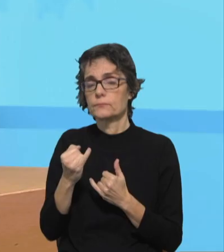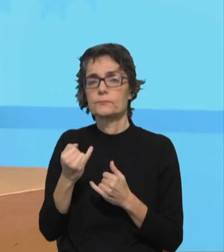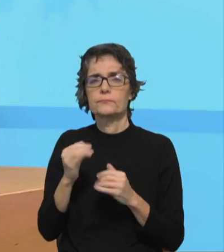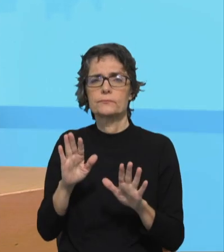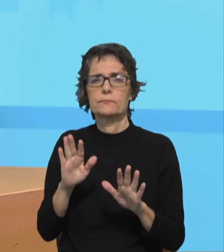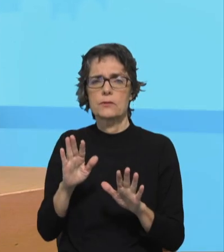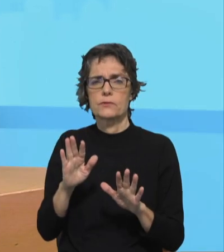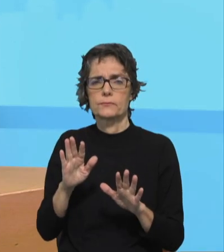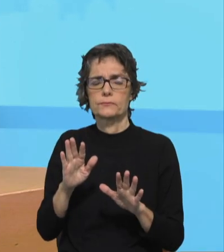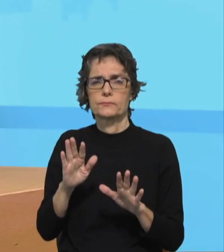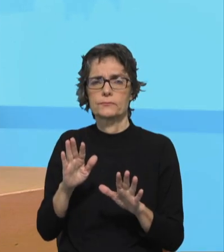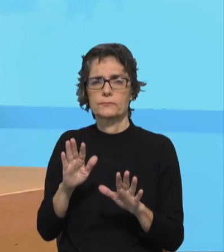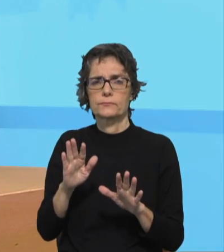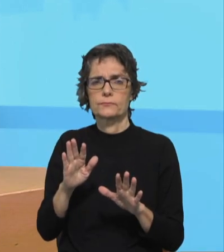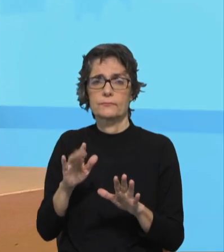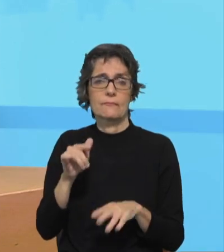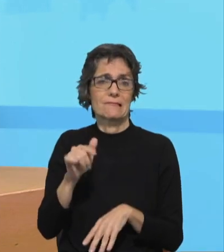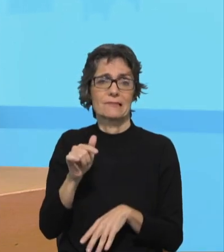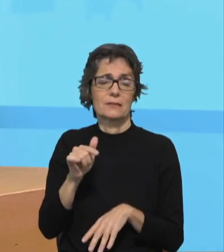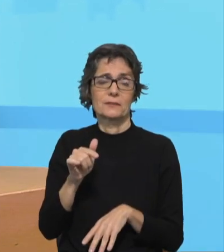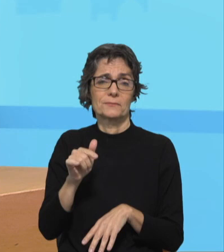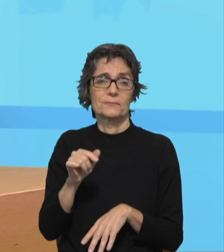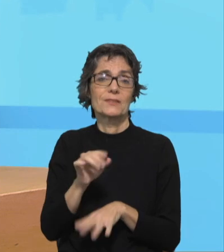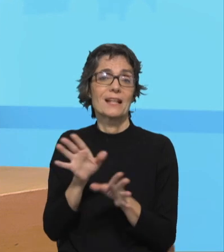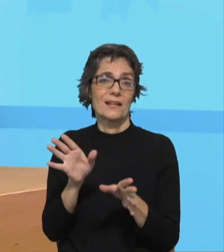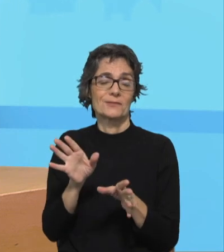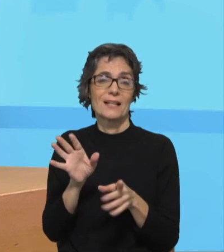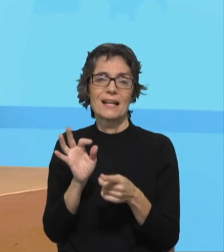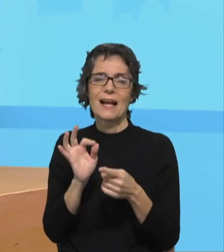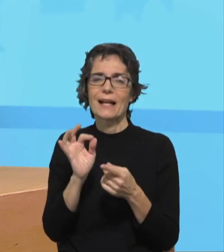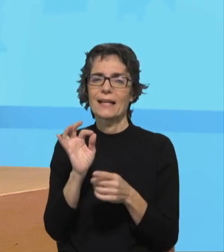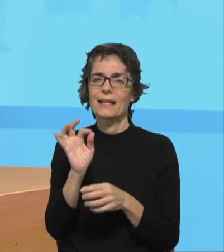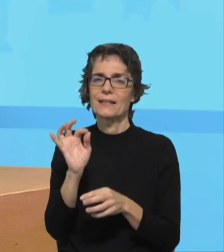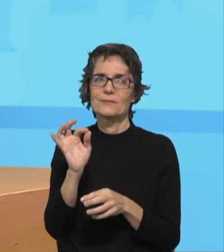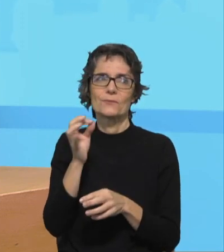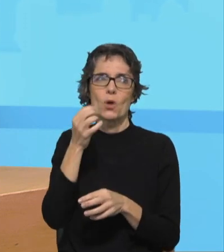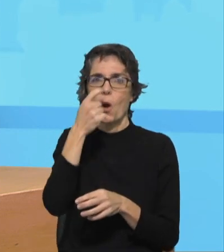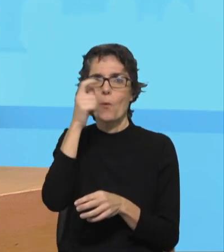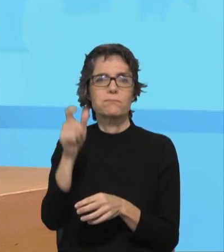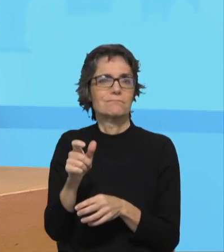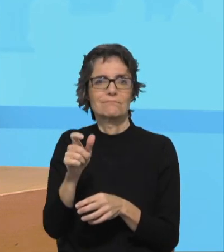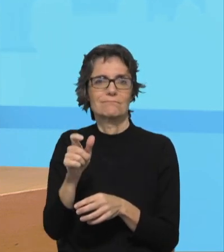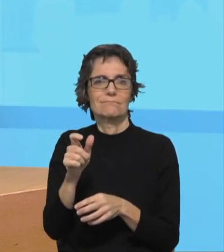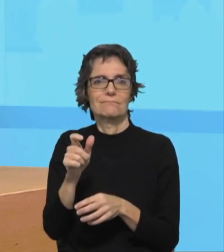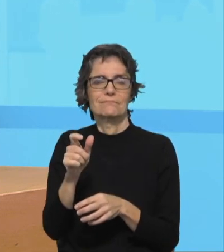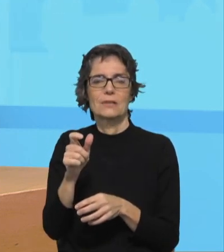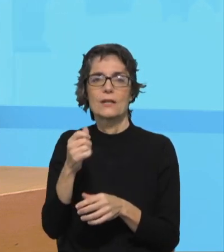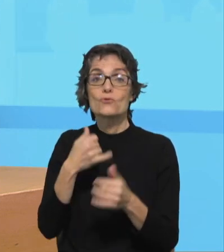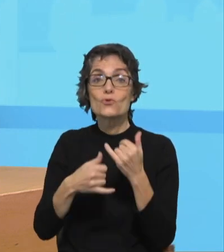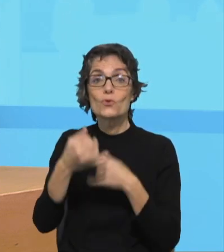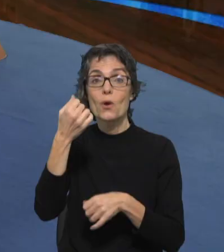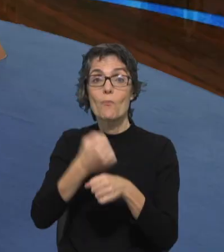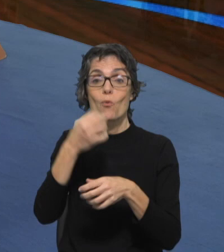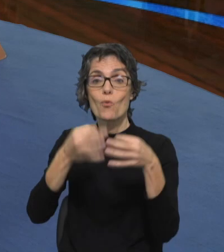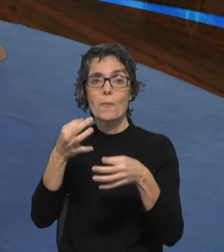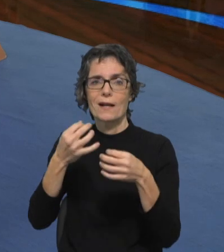resta sempre aquela especificidade humana que nenhuma máquina pode substituir. Isso